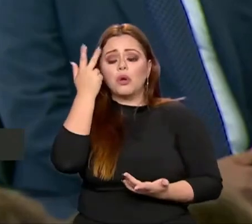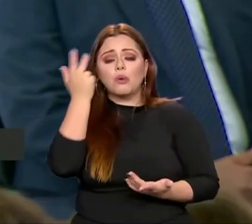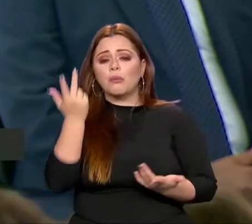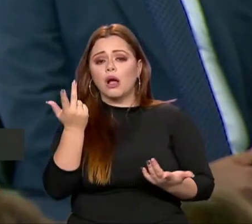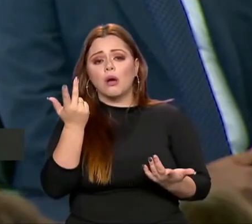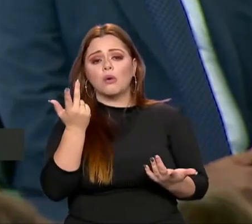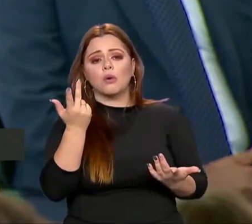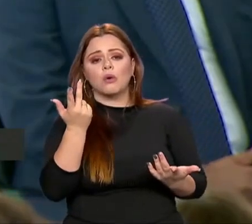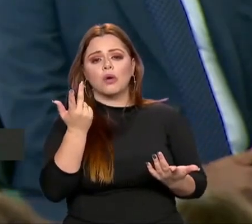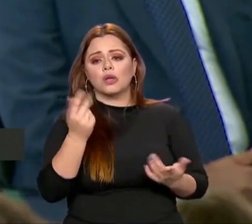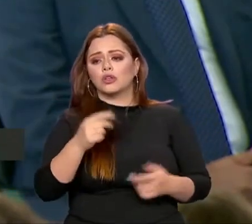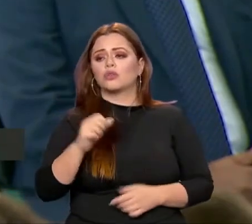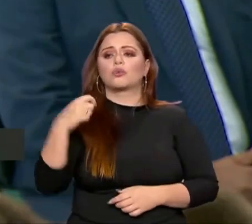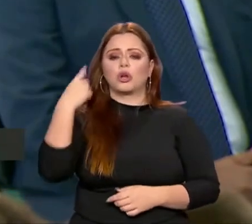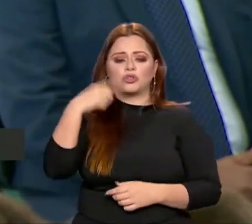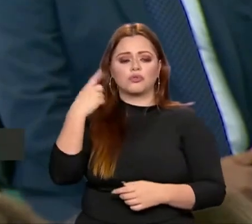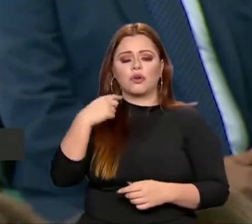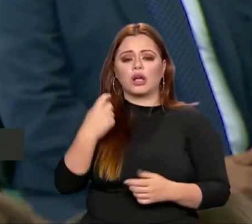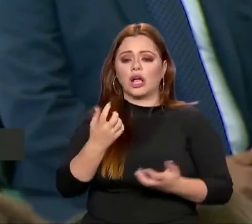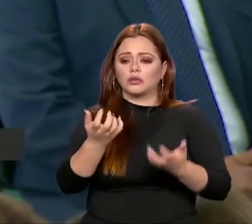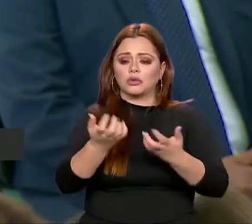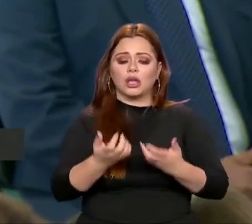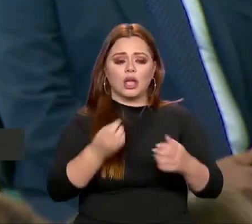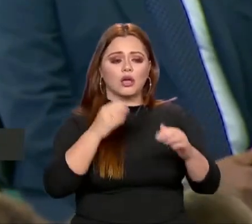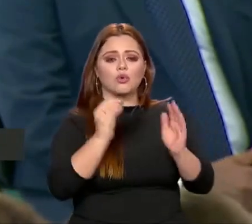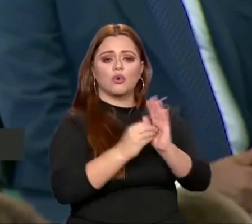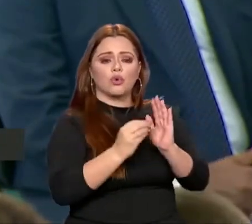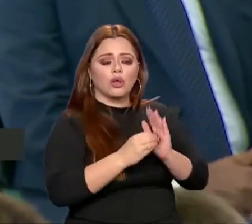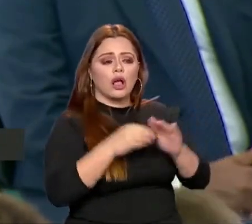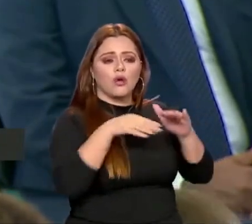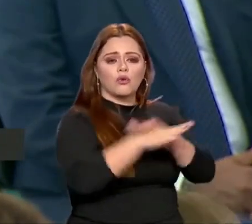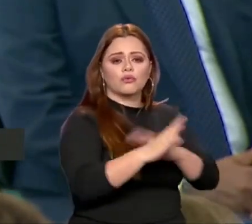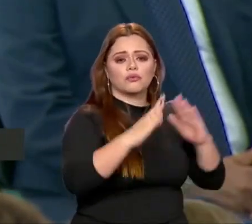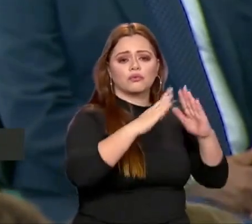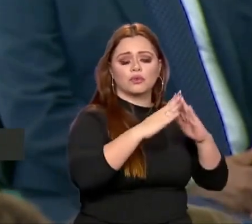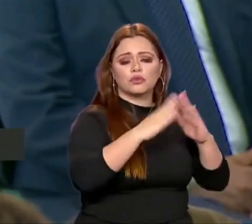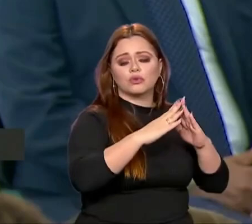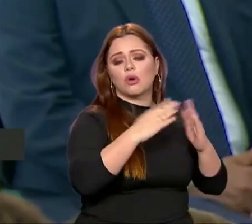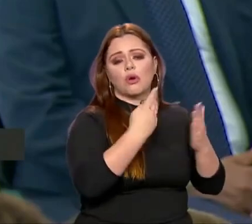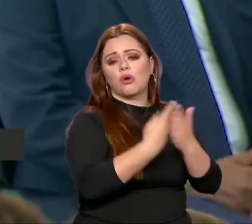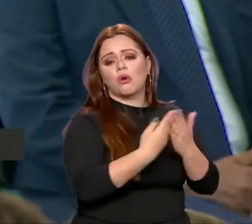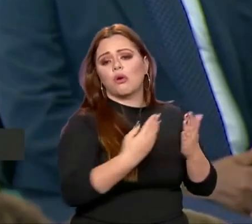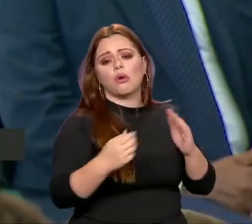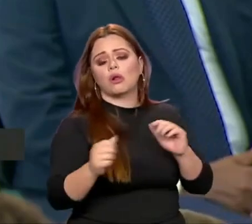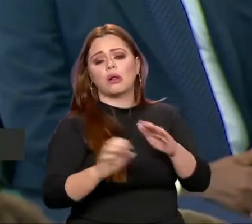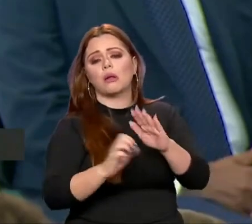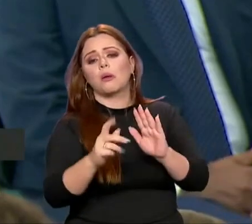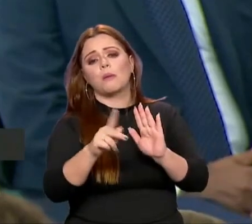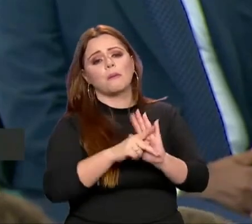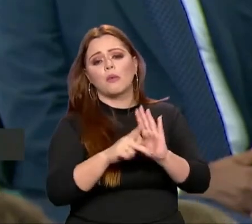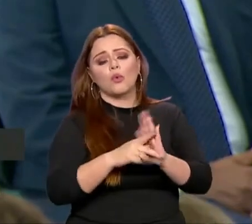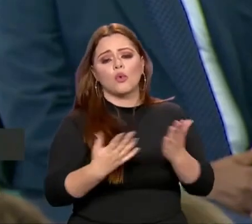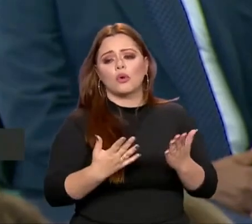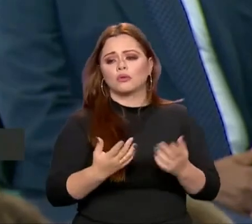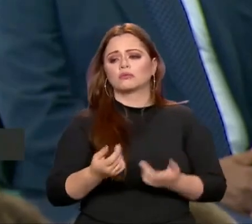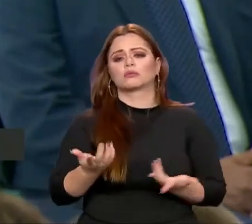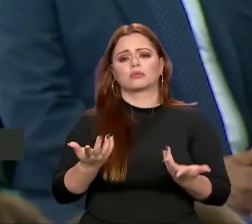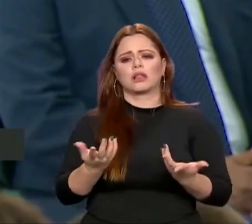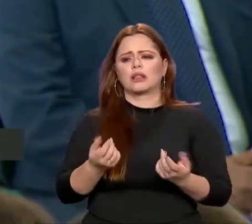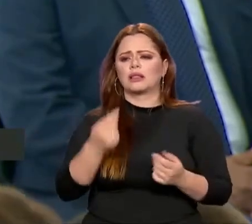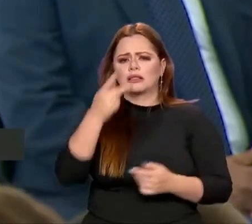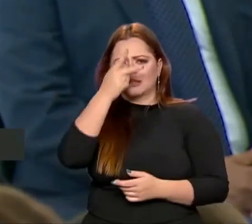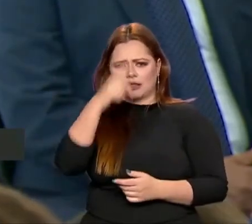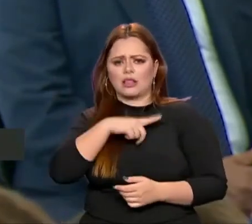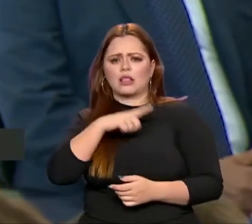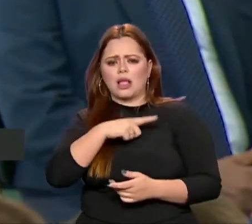fora particular para o filho que o prefeito que um deputado que um pequeno empresário um pequeno empreendedor ou seja tem gente que